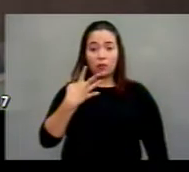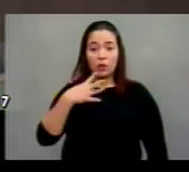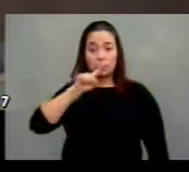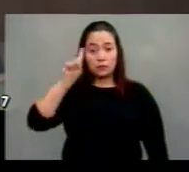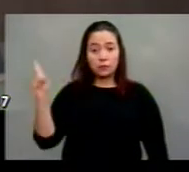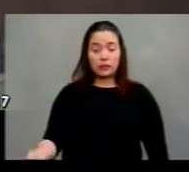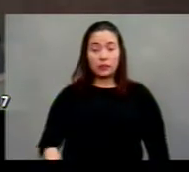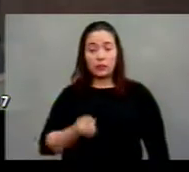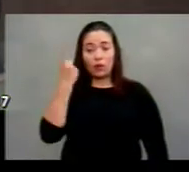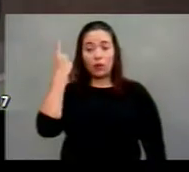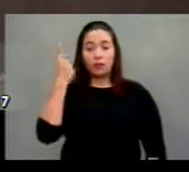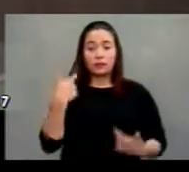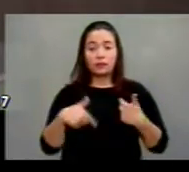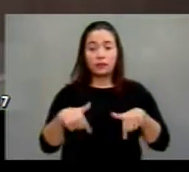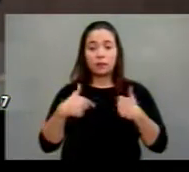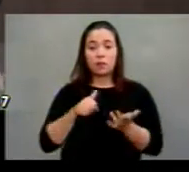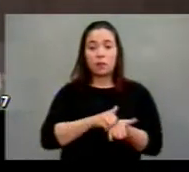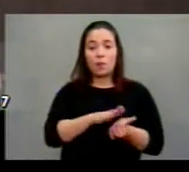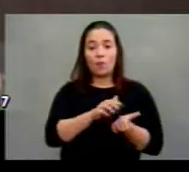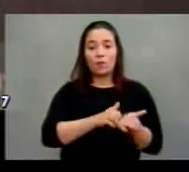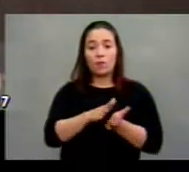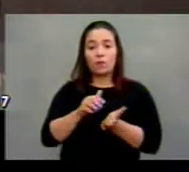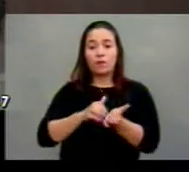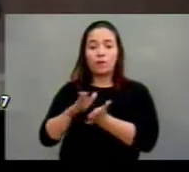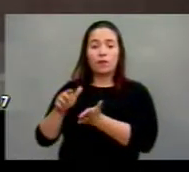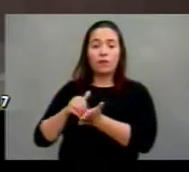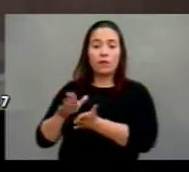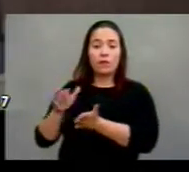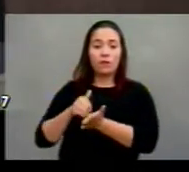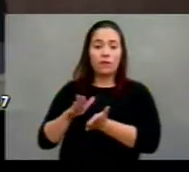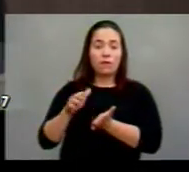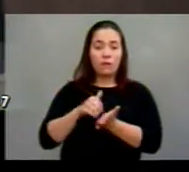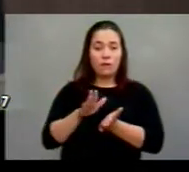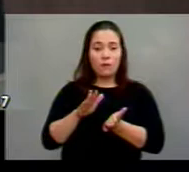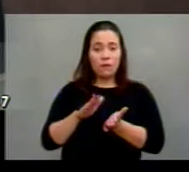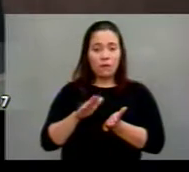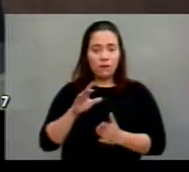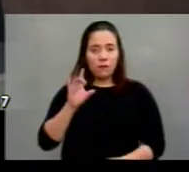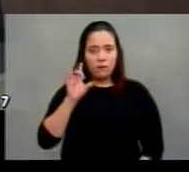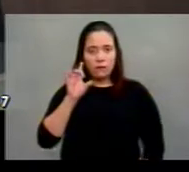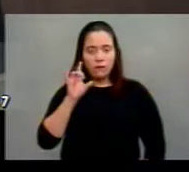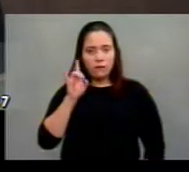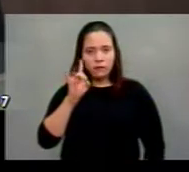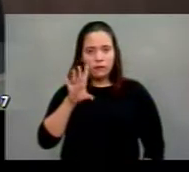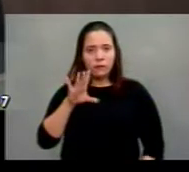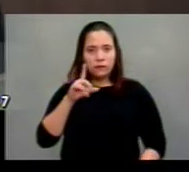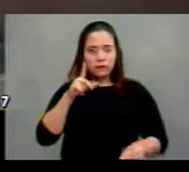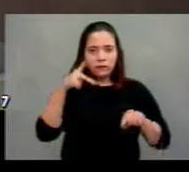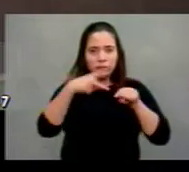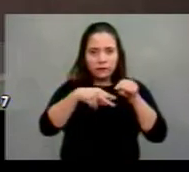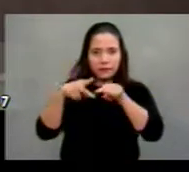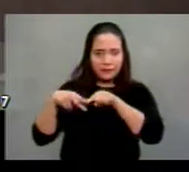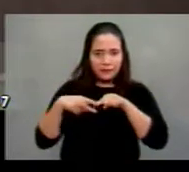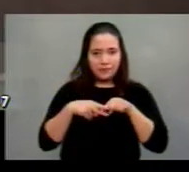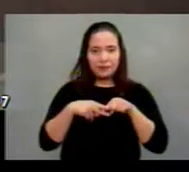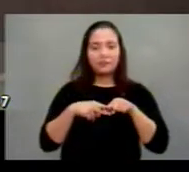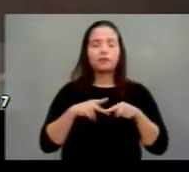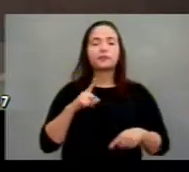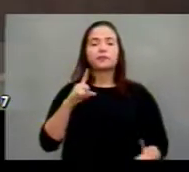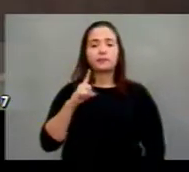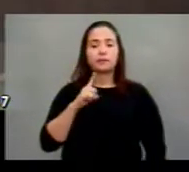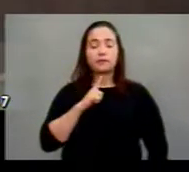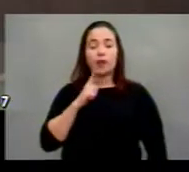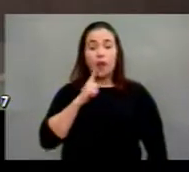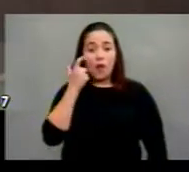desempregados, de ampliarmos a atividade econômica, não é restringindo direitos, ao contrário, nós temos que